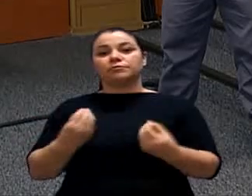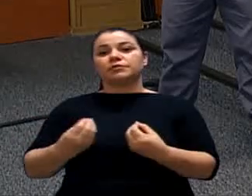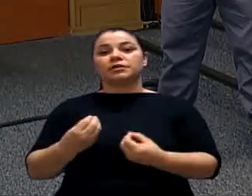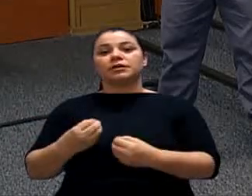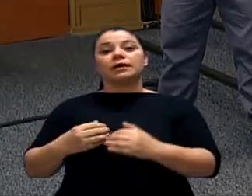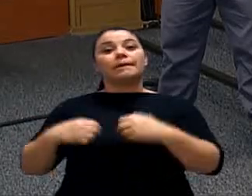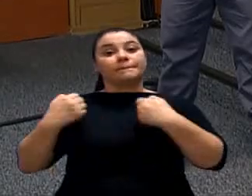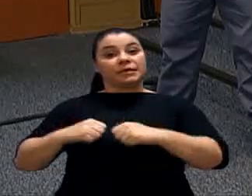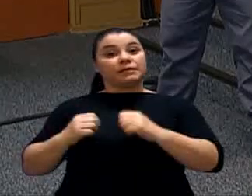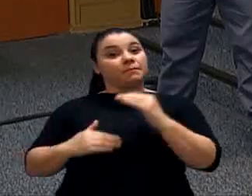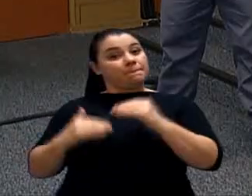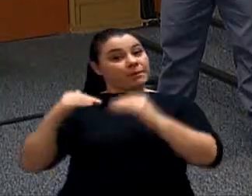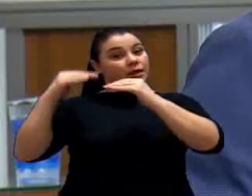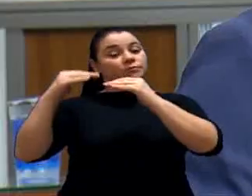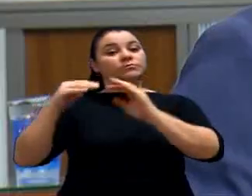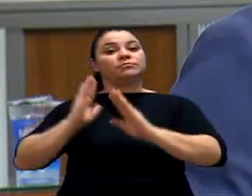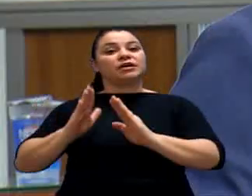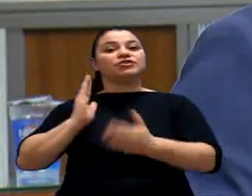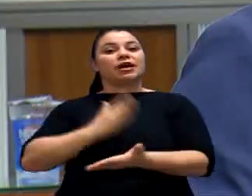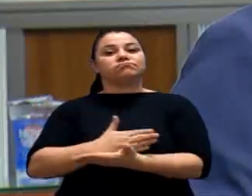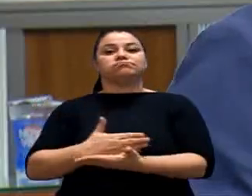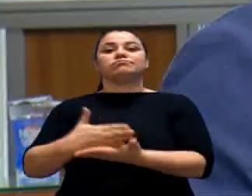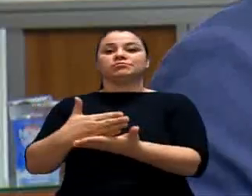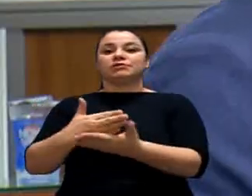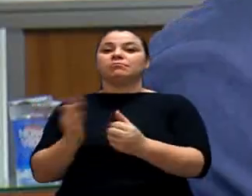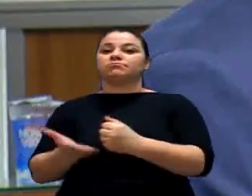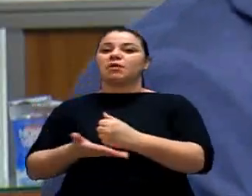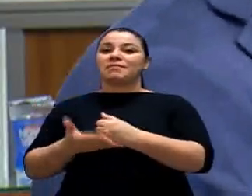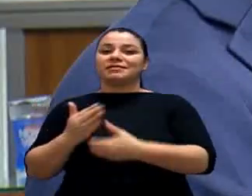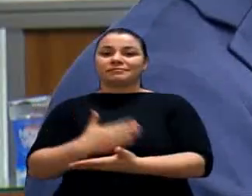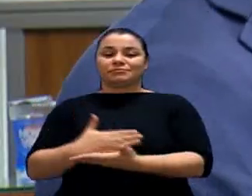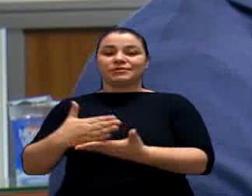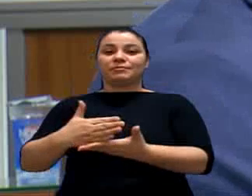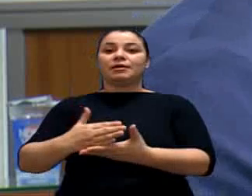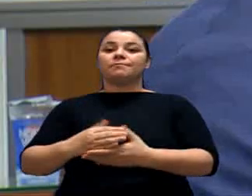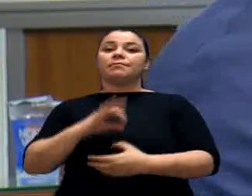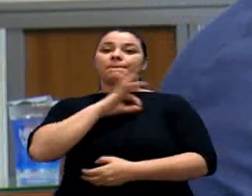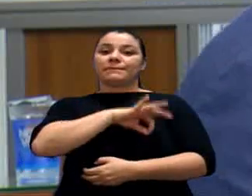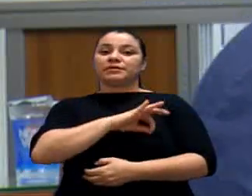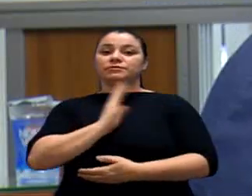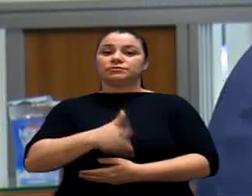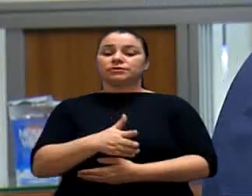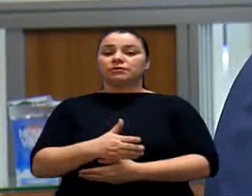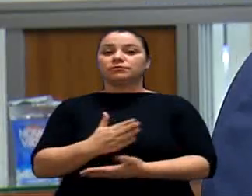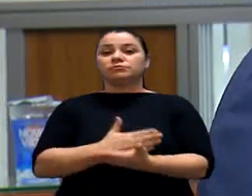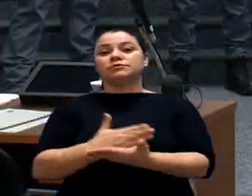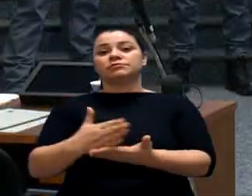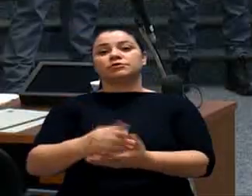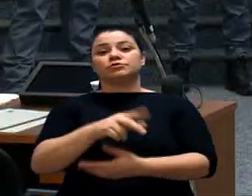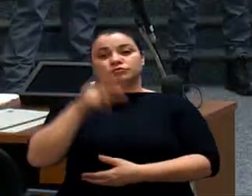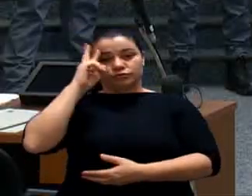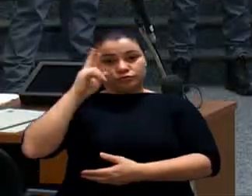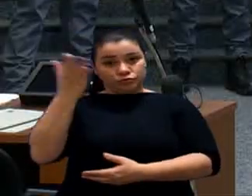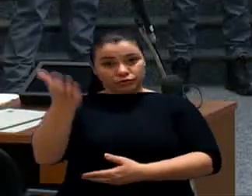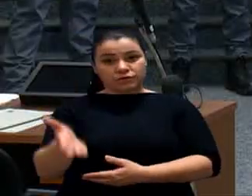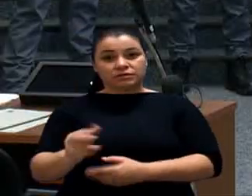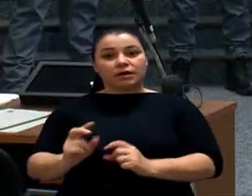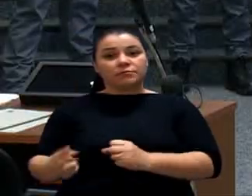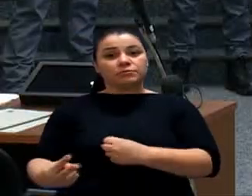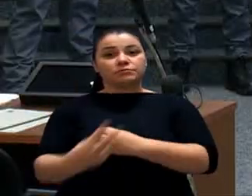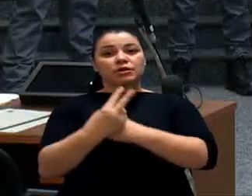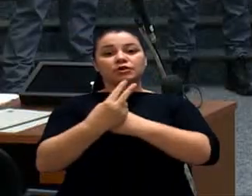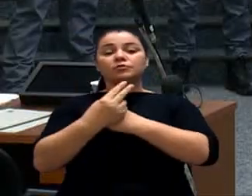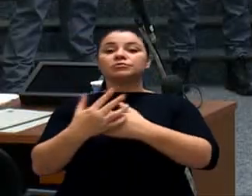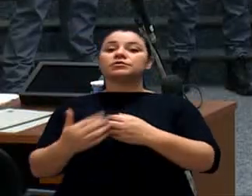que avançar, mas já iniciamos. A Polícia Militar já iniciou, vereador Dylan. O senhor também, que é um grande defensor